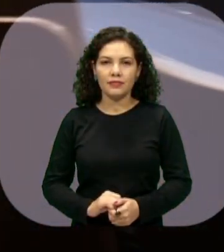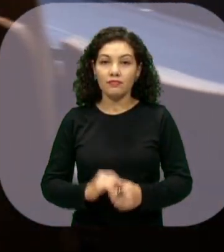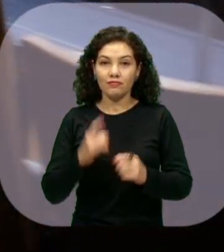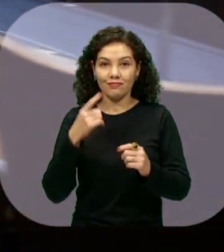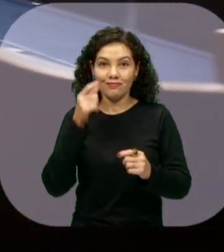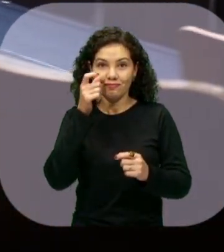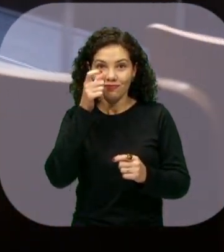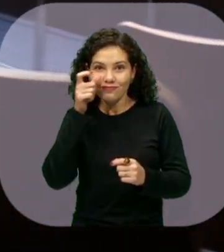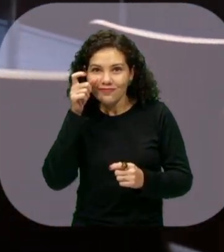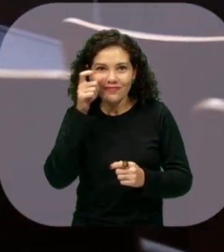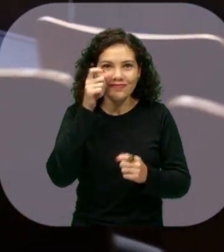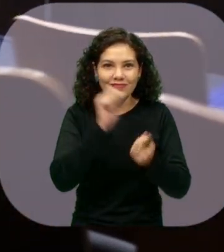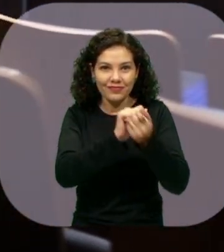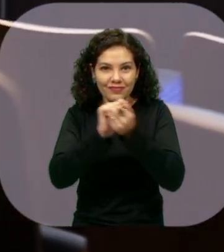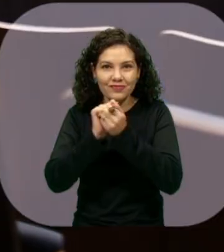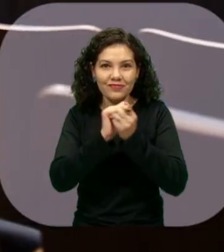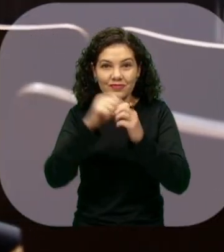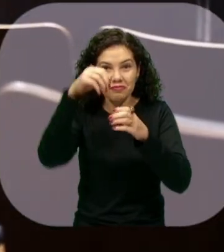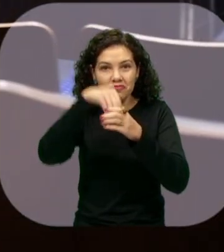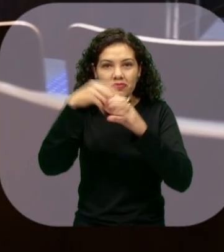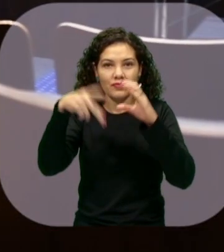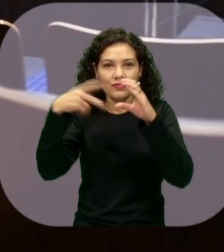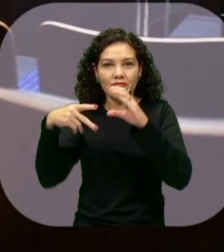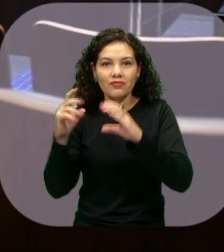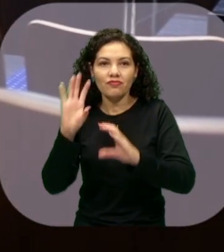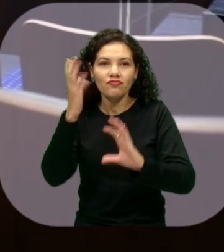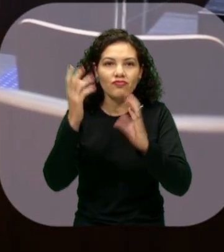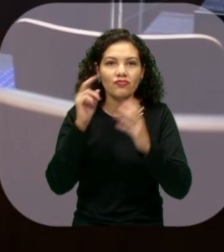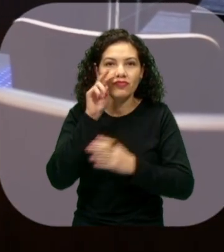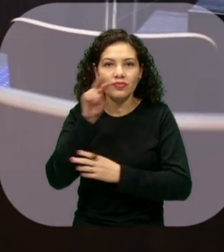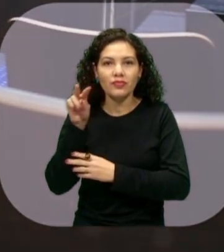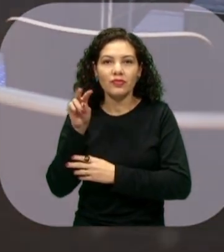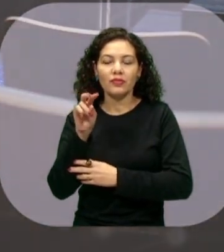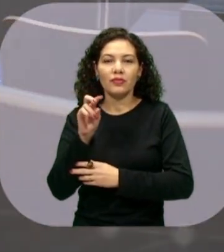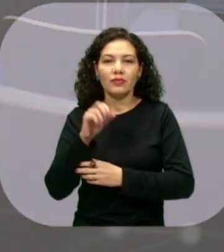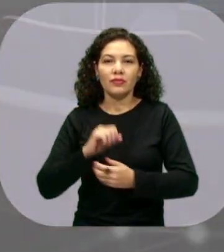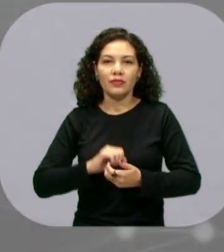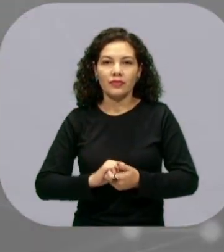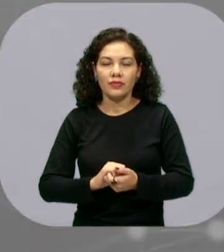Fique por dentro do que acontece na Câmara de Vereadores de Itajaí.